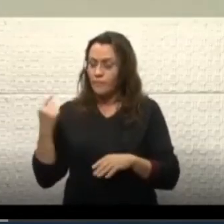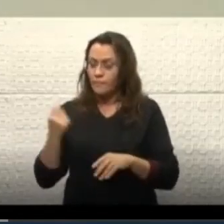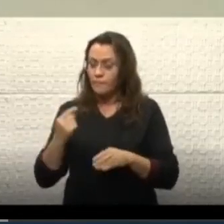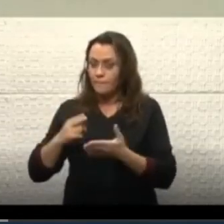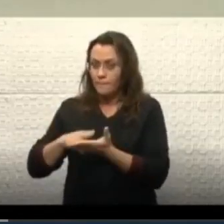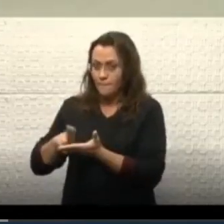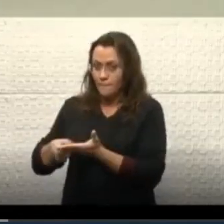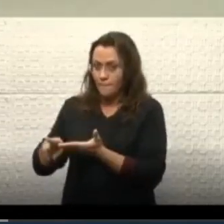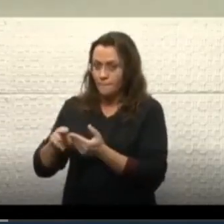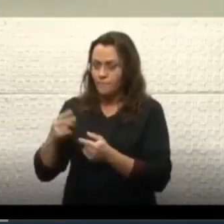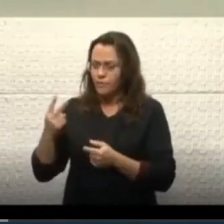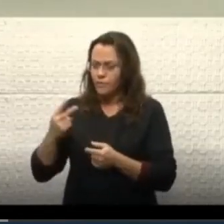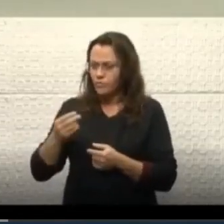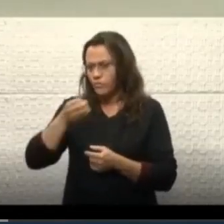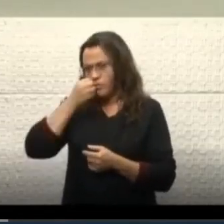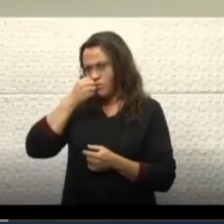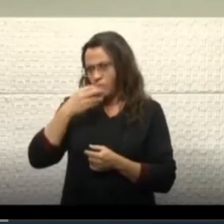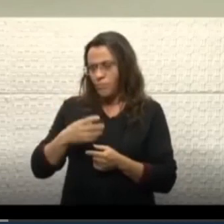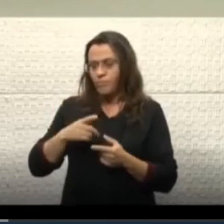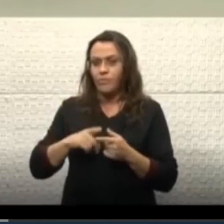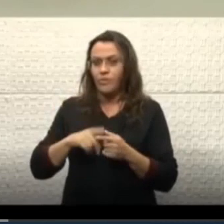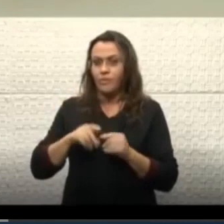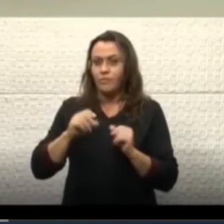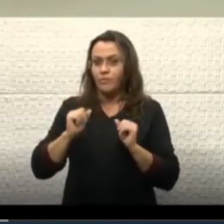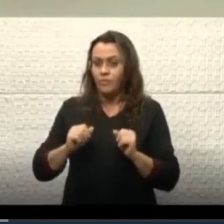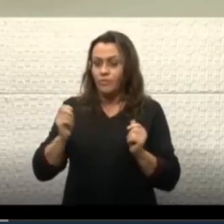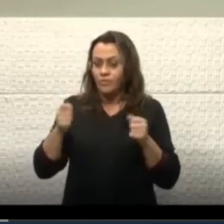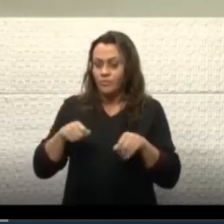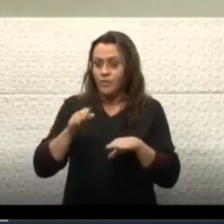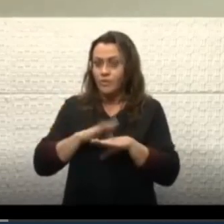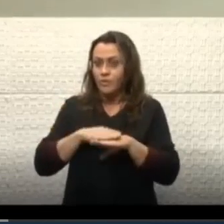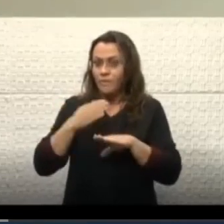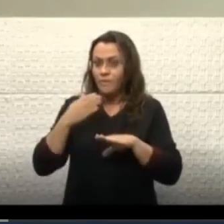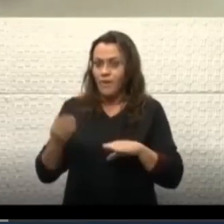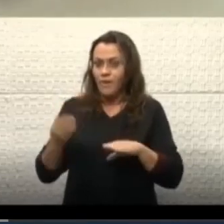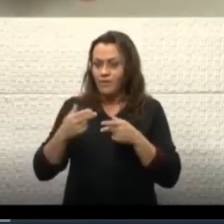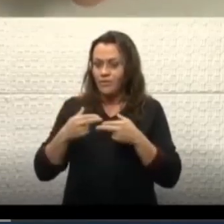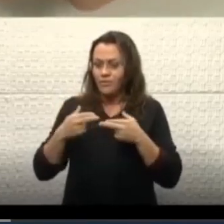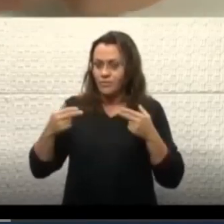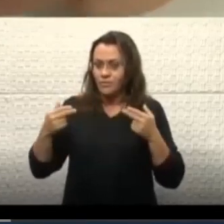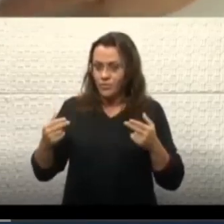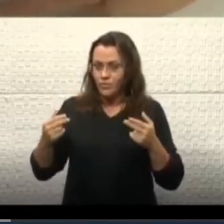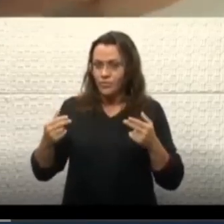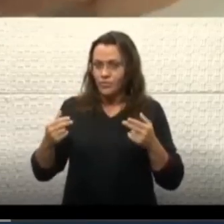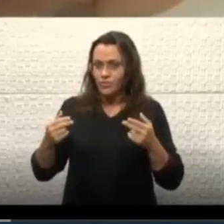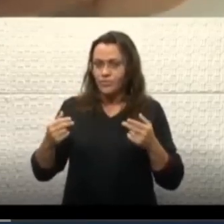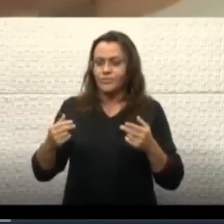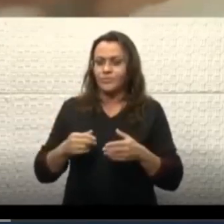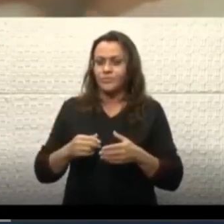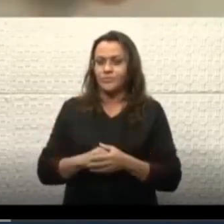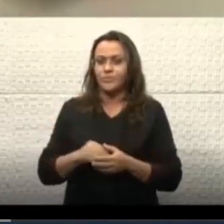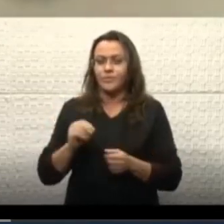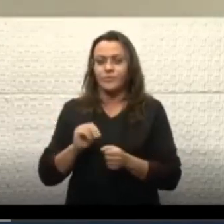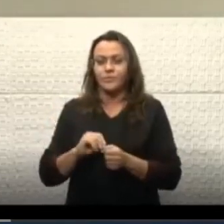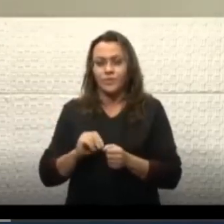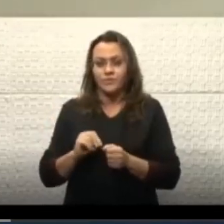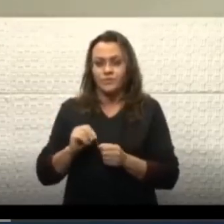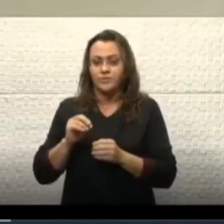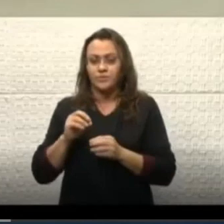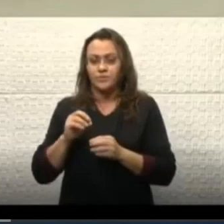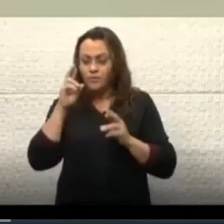2 lâminas é sempre bom porque você vai ter aí a possibilidade de encontrar um espaço maior, encontrar mais coisas para